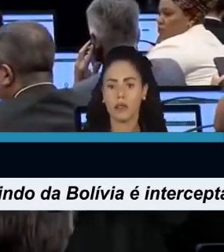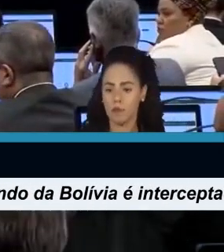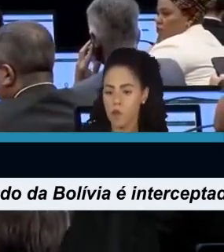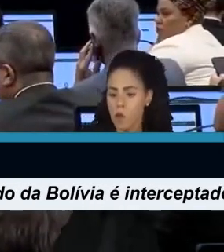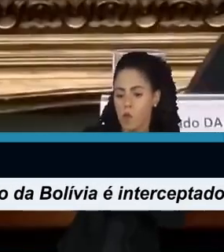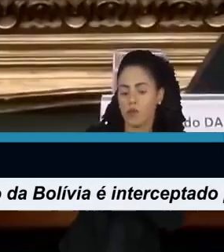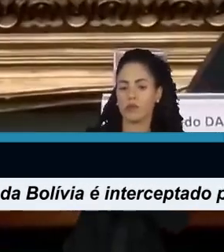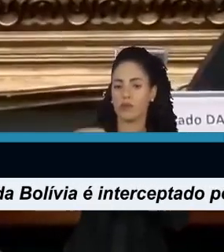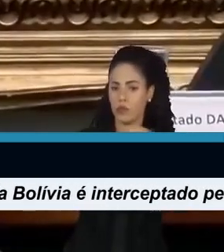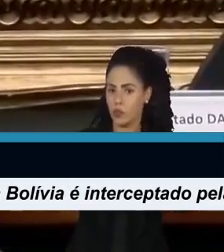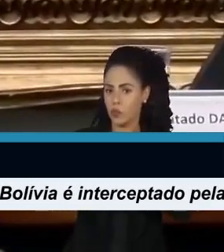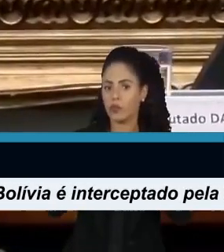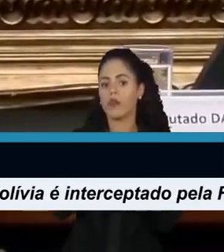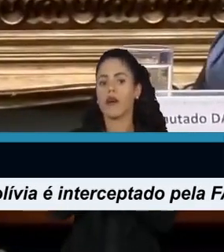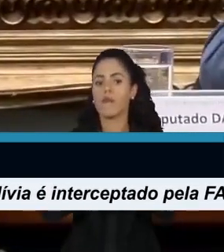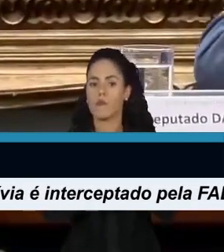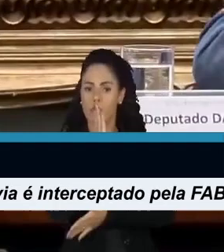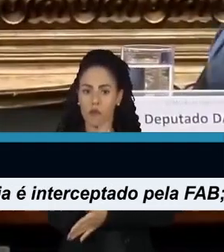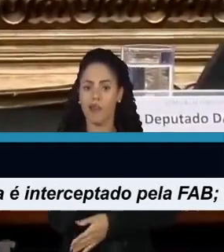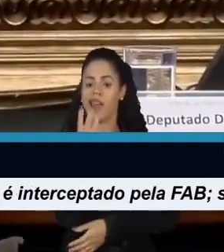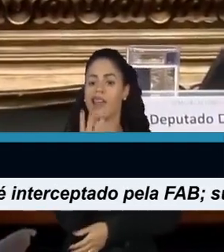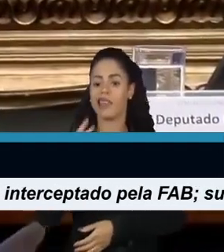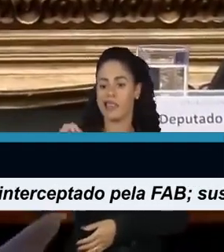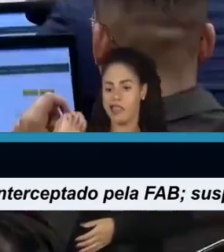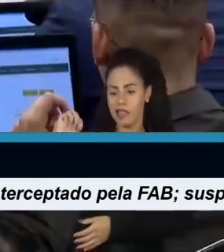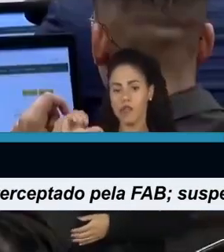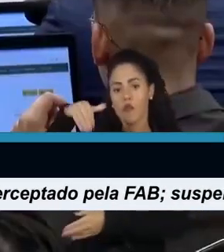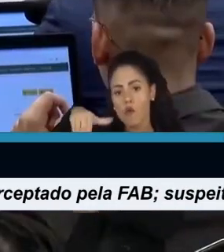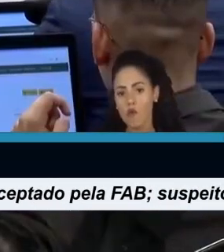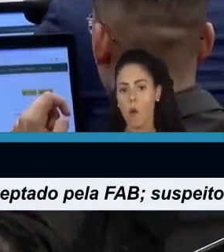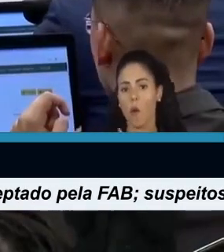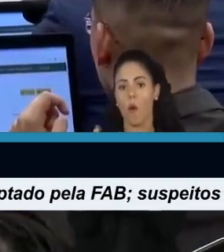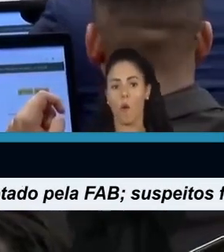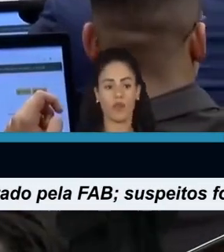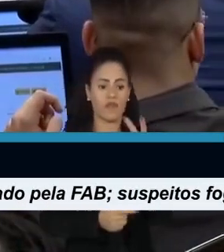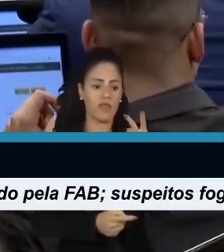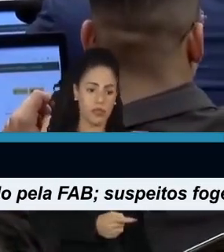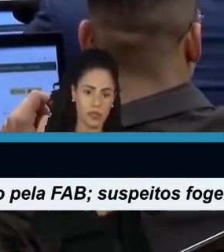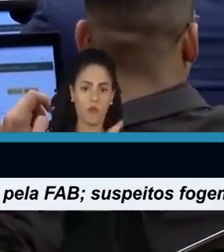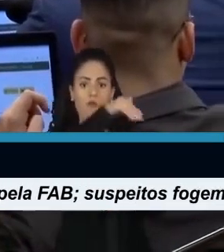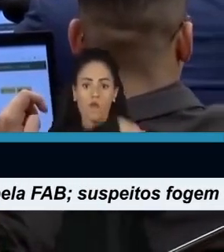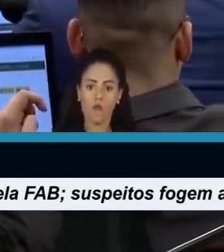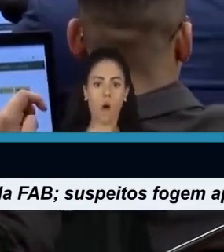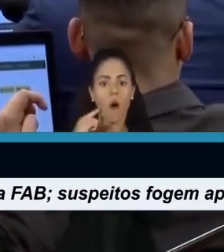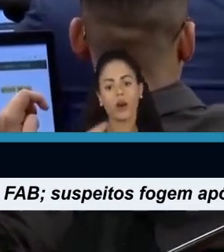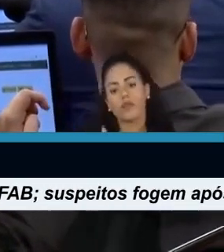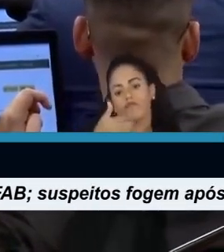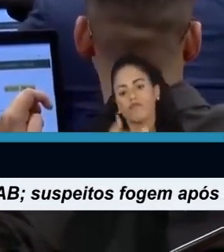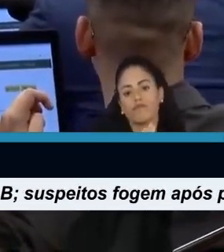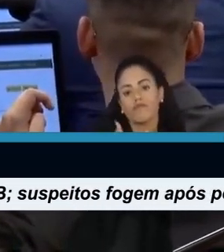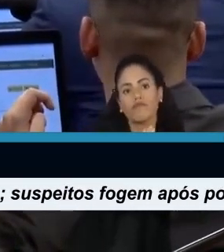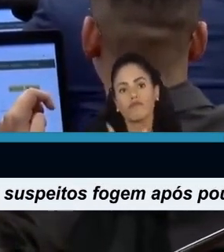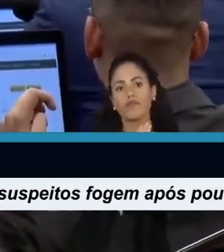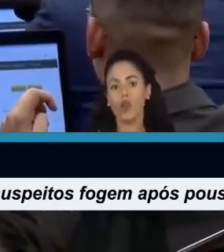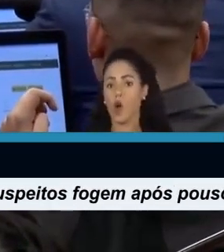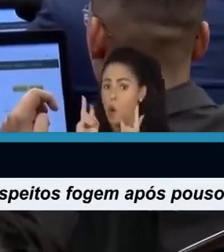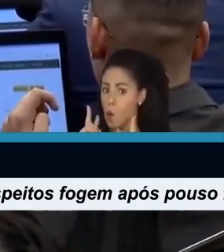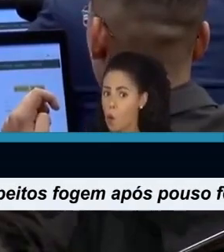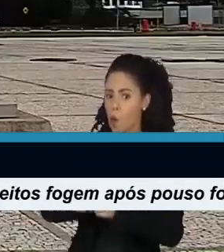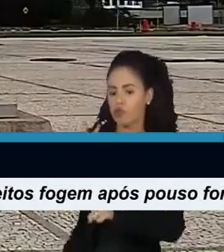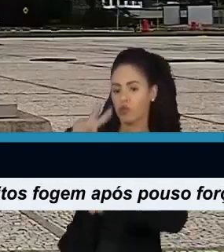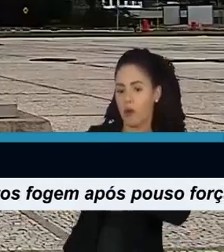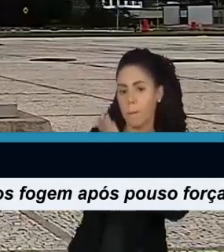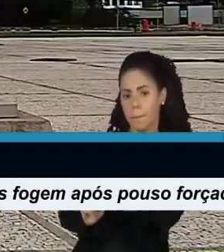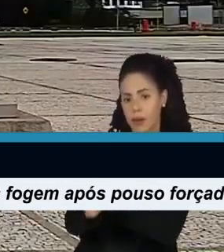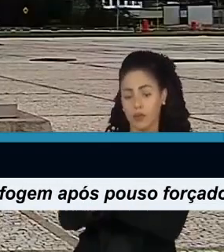Constituição e Justiça aprovou por 39 votos contra 25 o relatório favorável à manutenção da prisão de